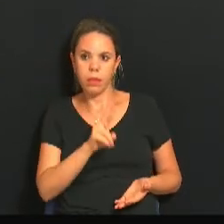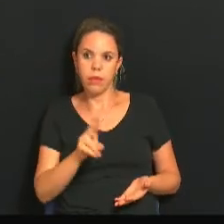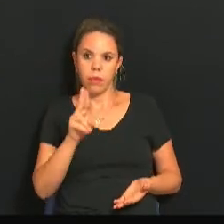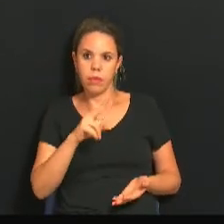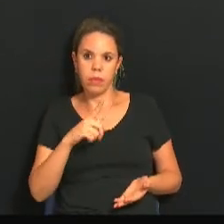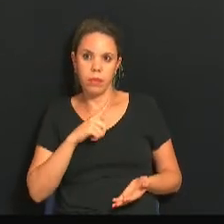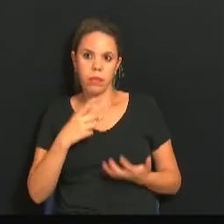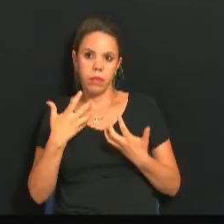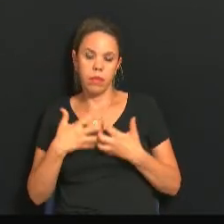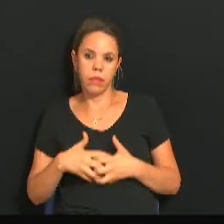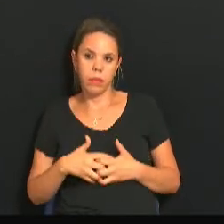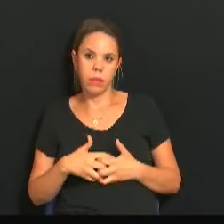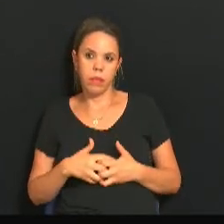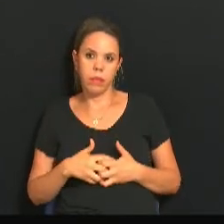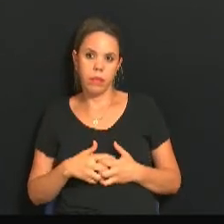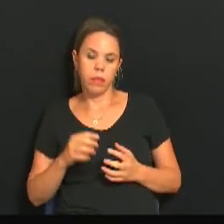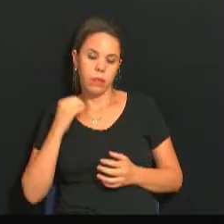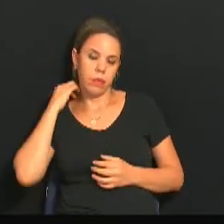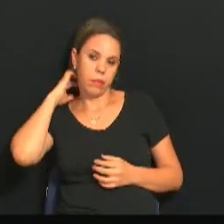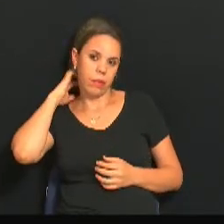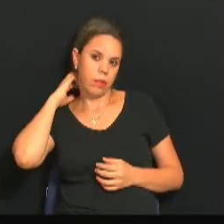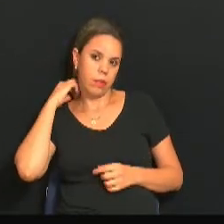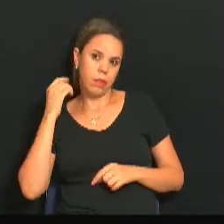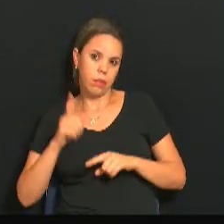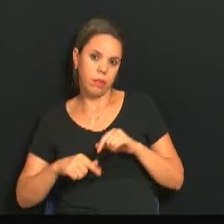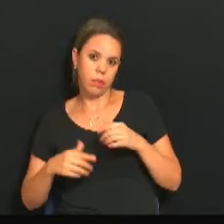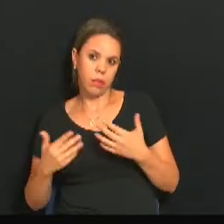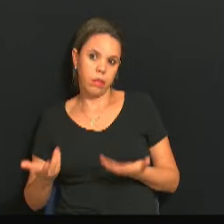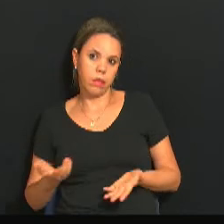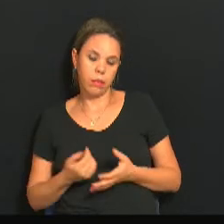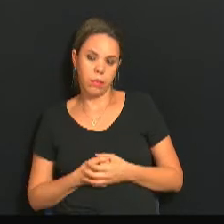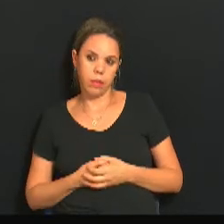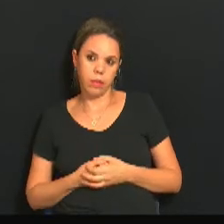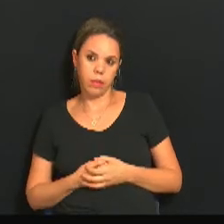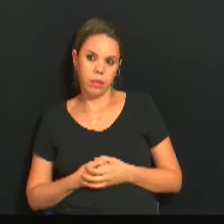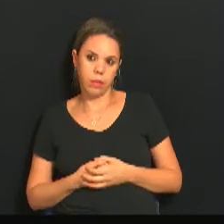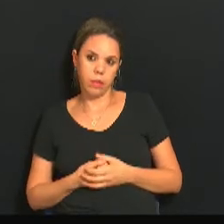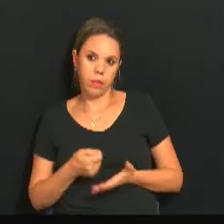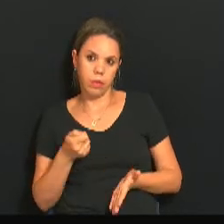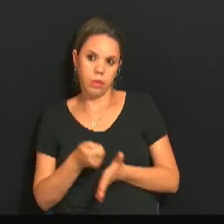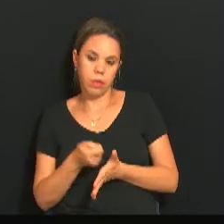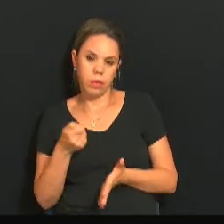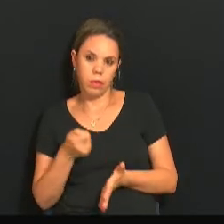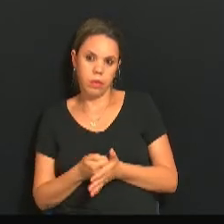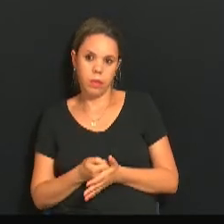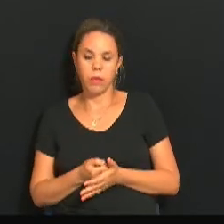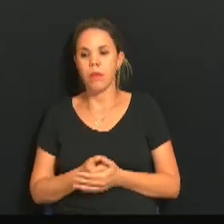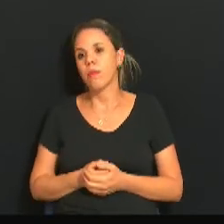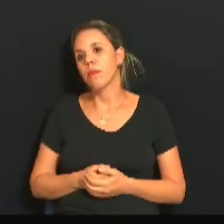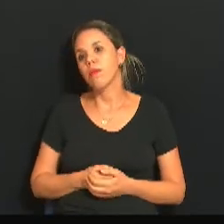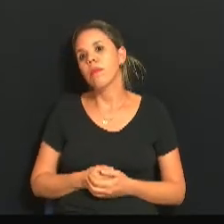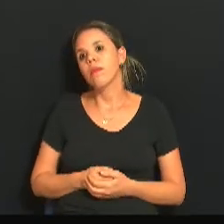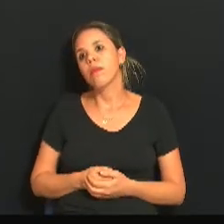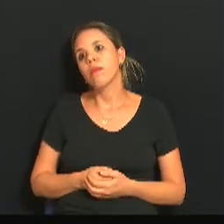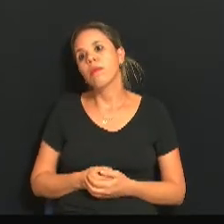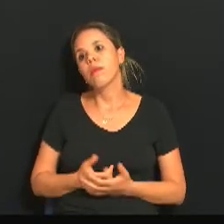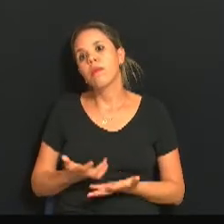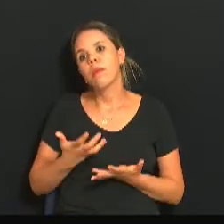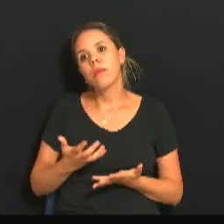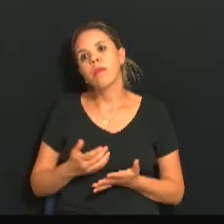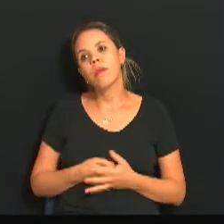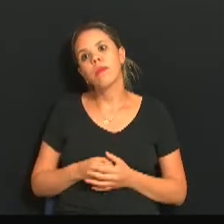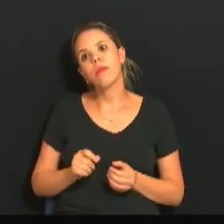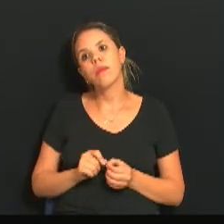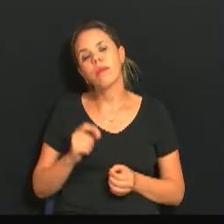pensado para um patrimônio para um bem tombado tá E foi uma exigência 10 pelo que nós fizéssemos isso